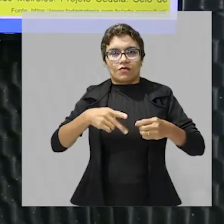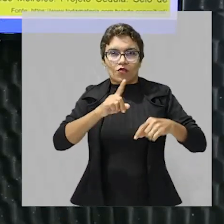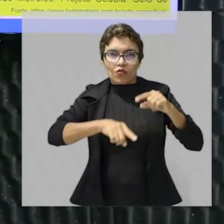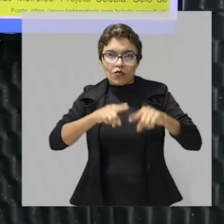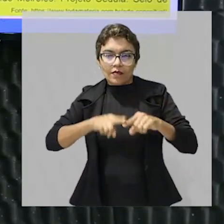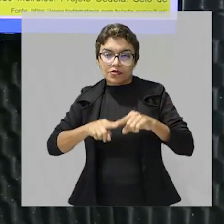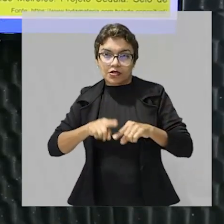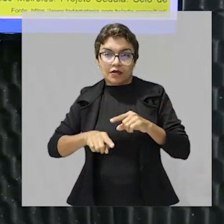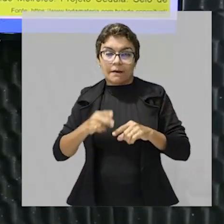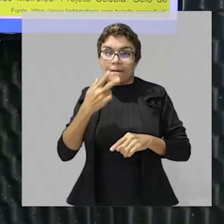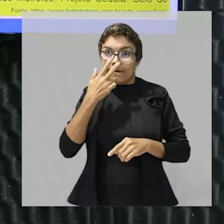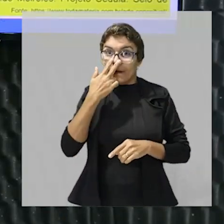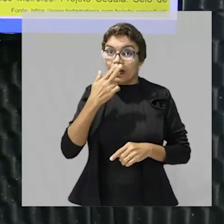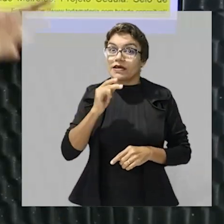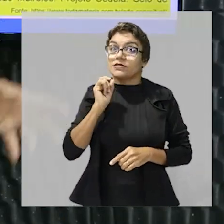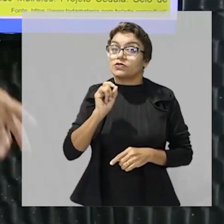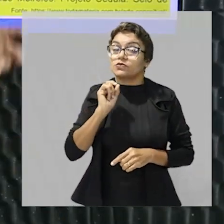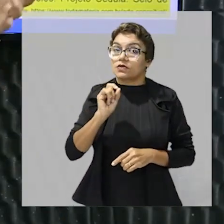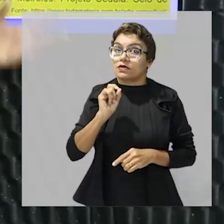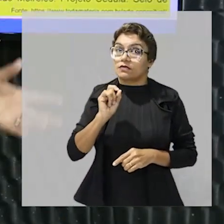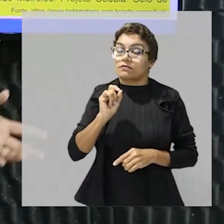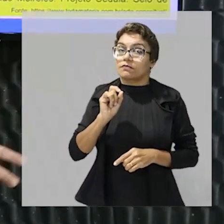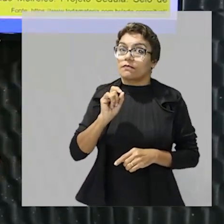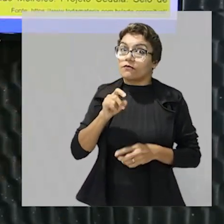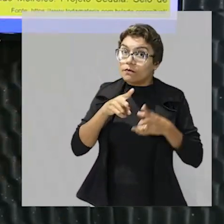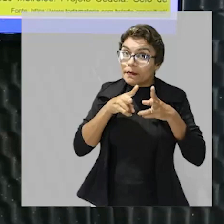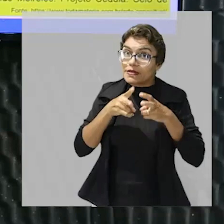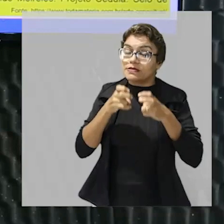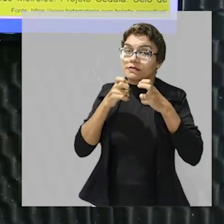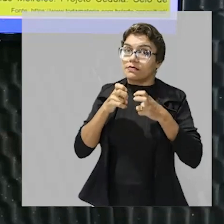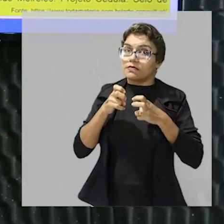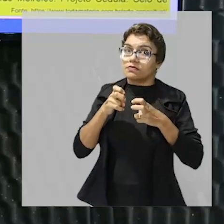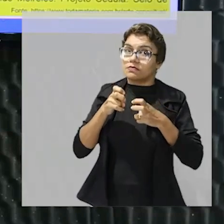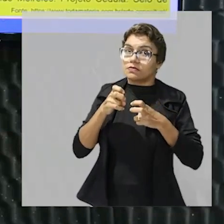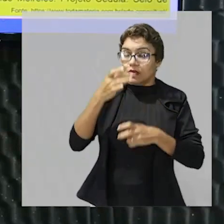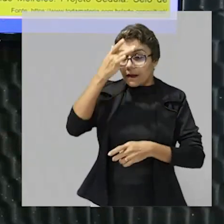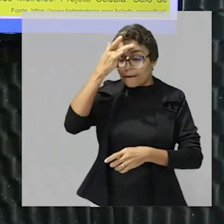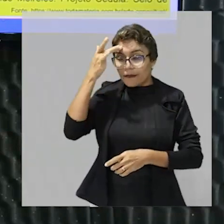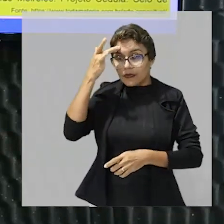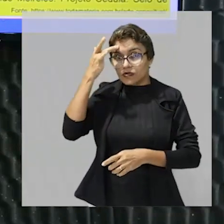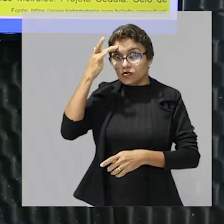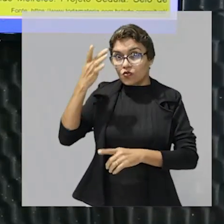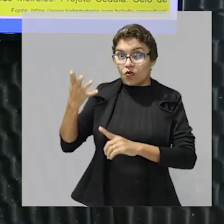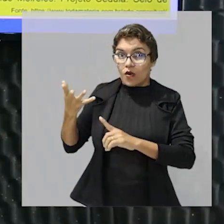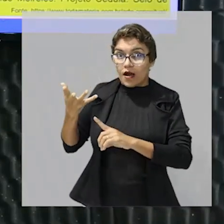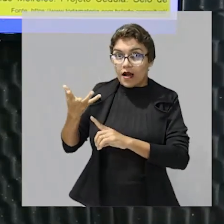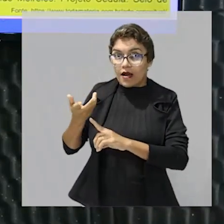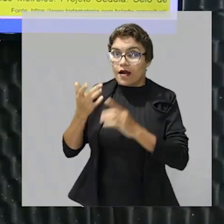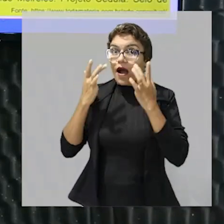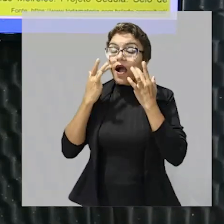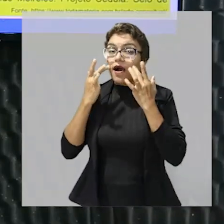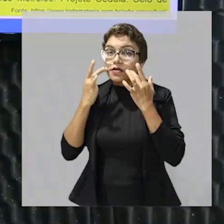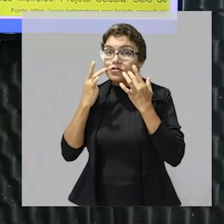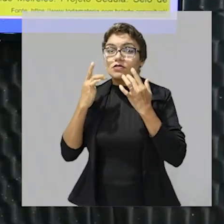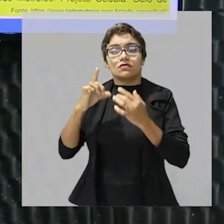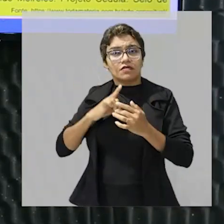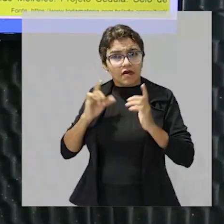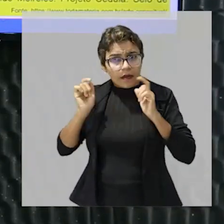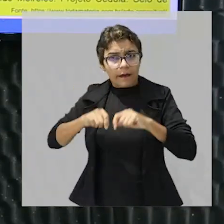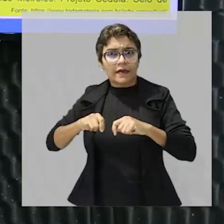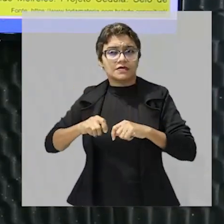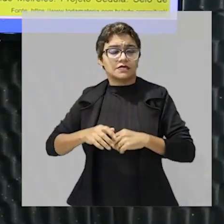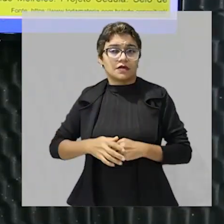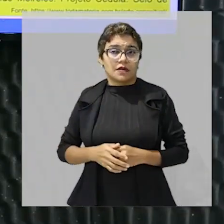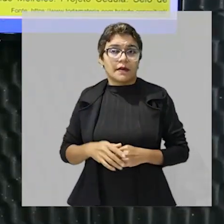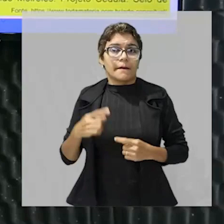a capacidade de criação desse artista, que muitas vezes é muito maior do que o produto final. Por